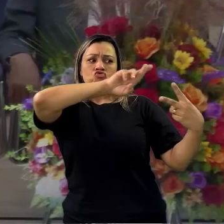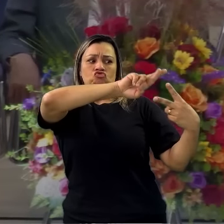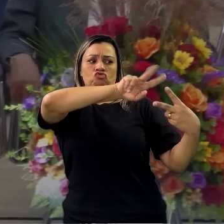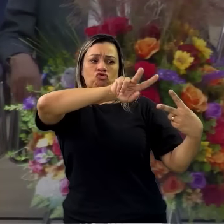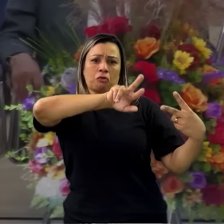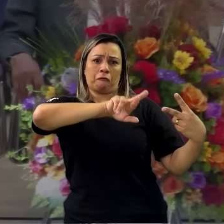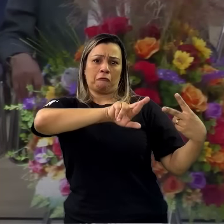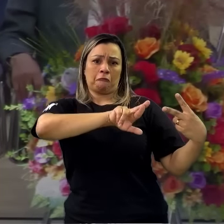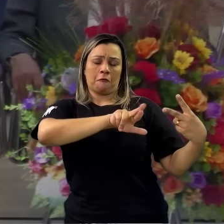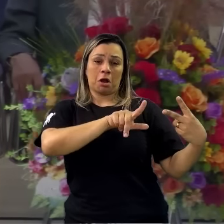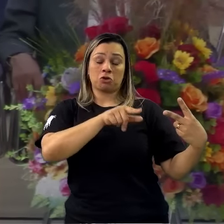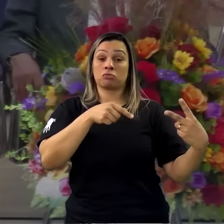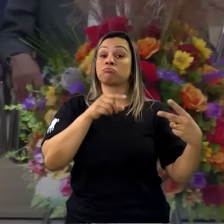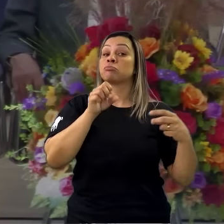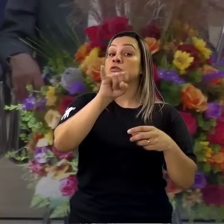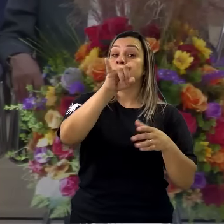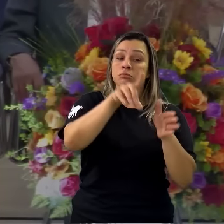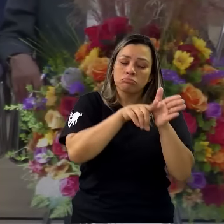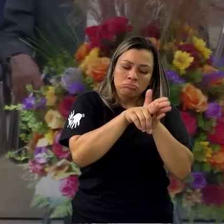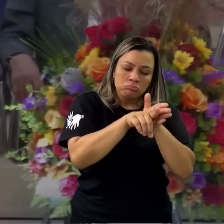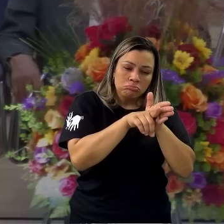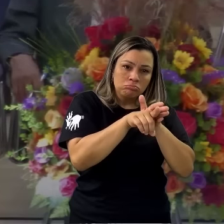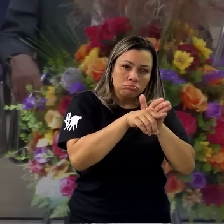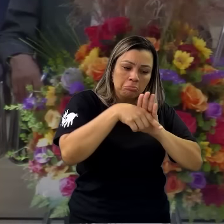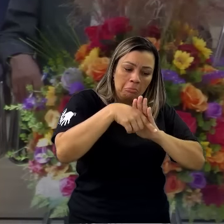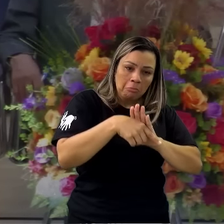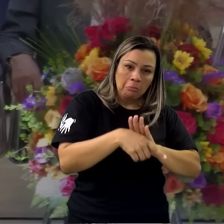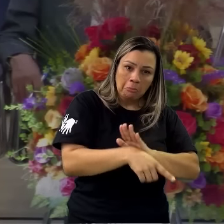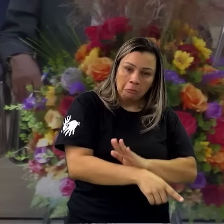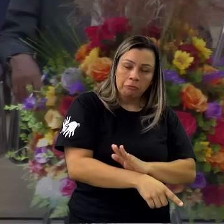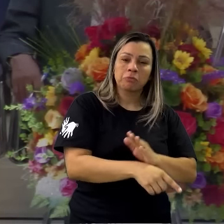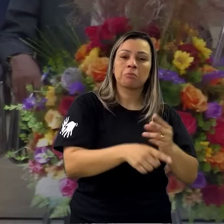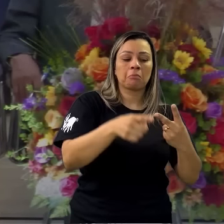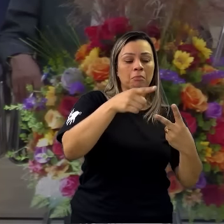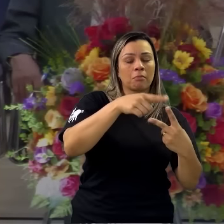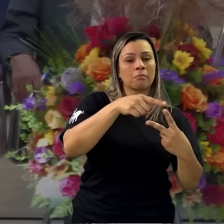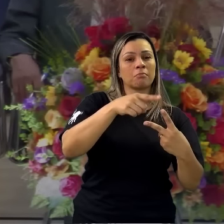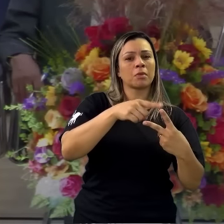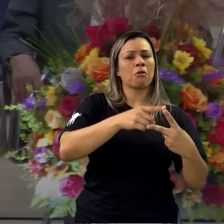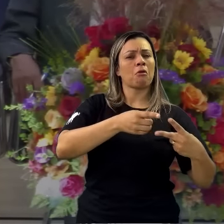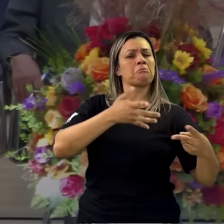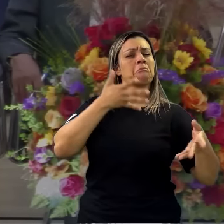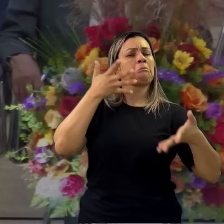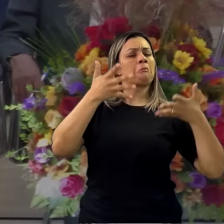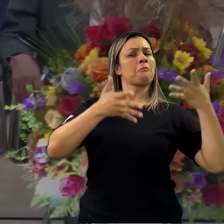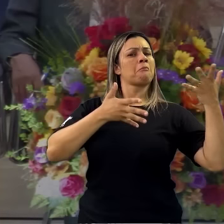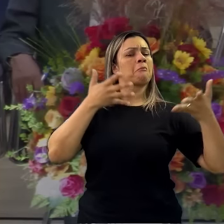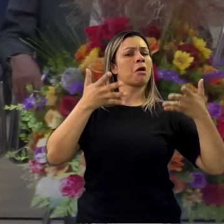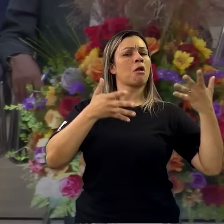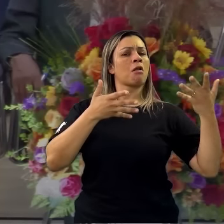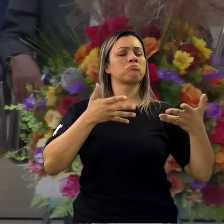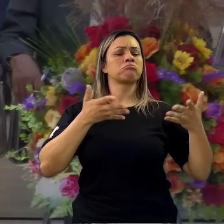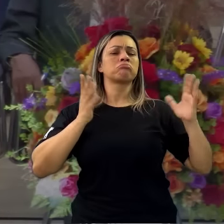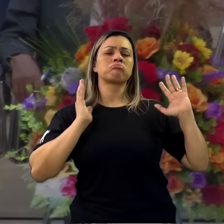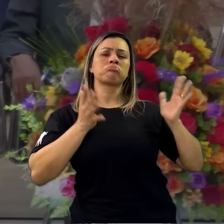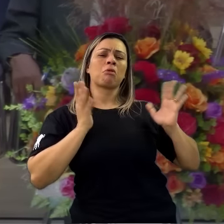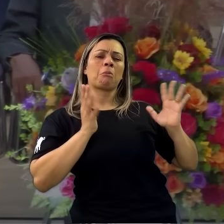um se você for estudar a bíblia diz até no texto vai dizer que um é mais eloquente o outro é mais tranquilo